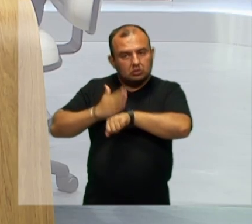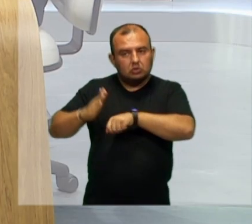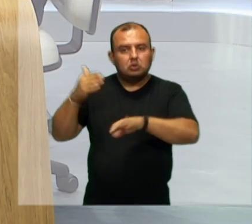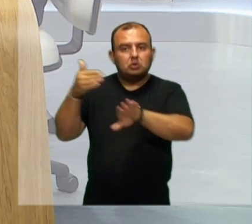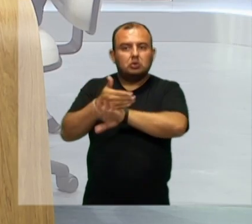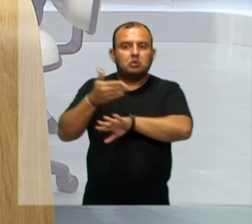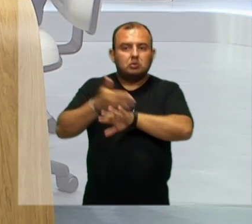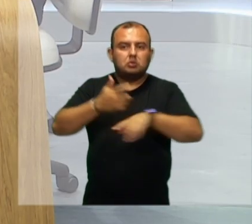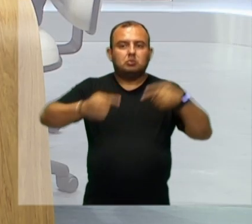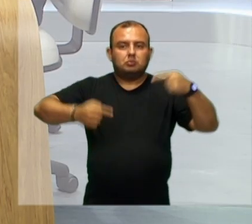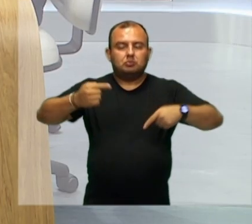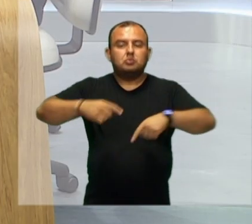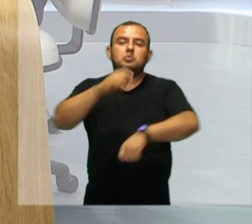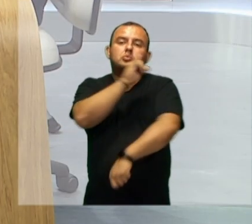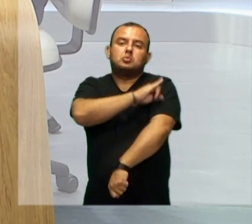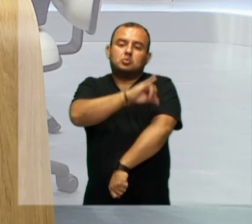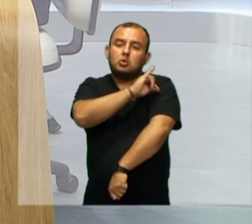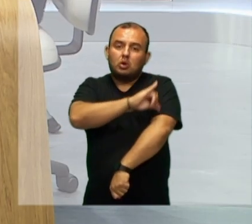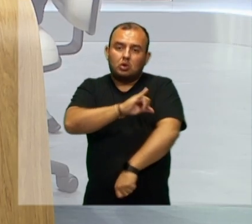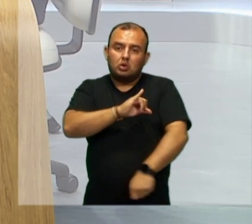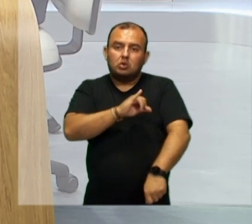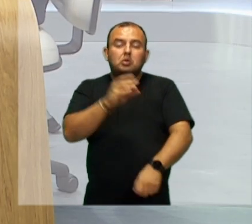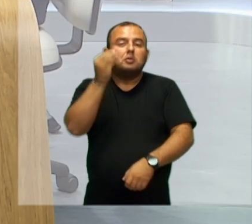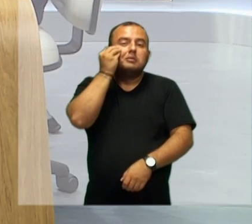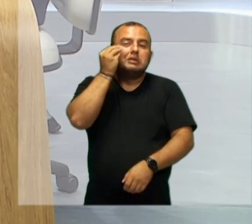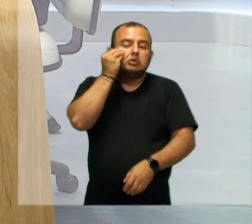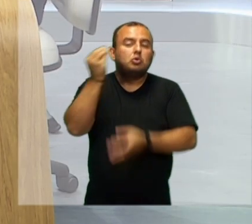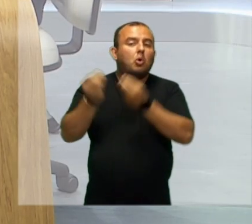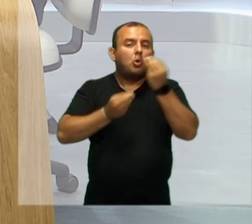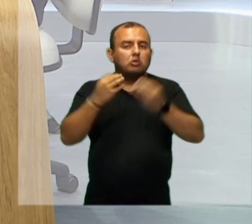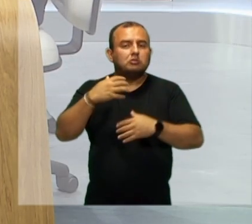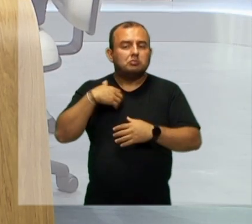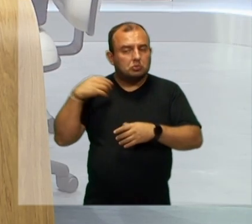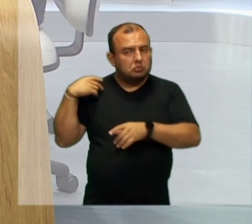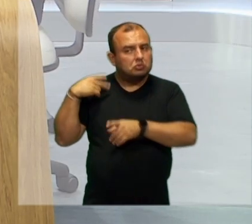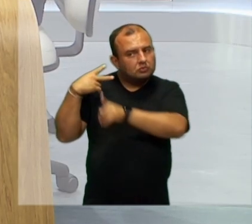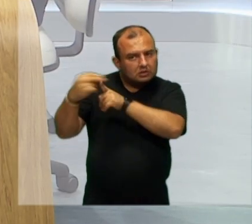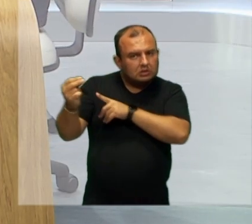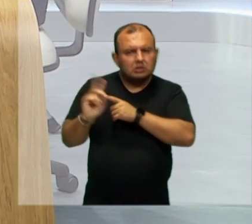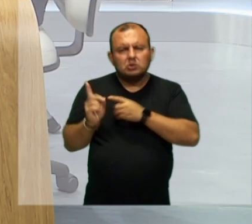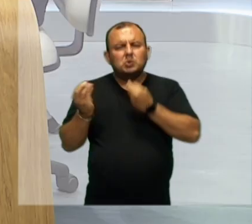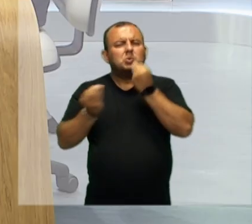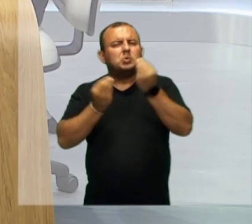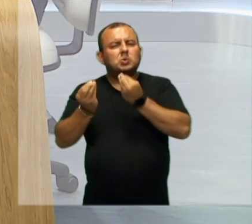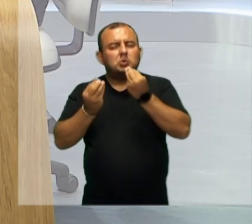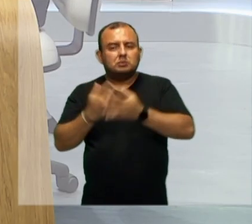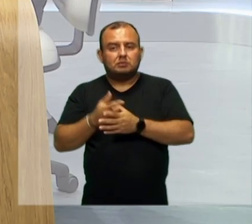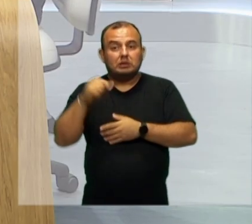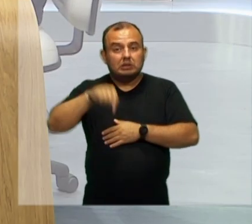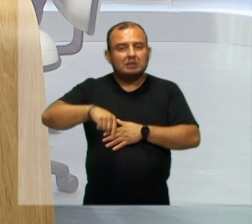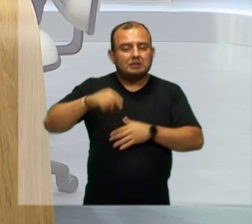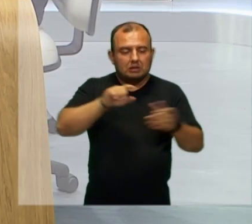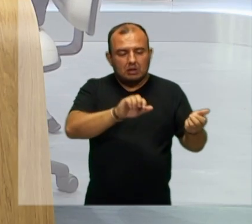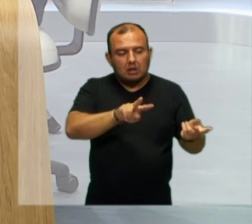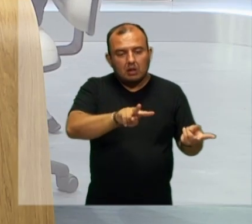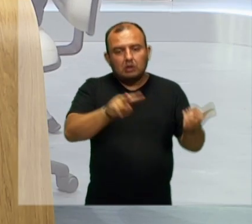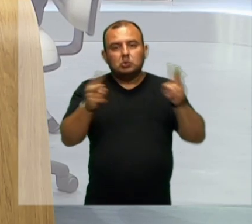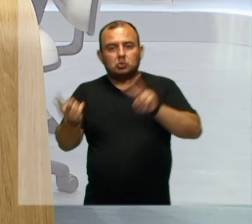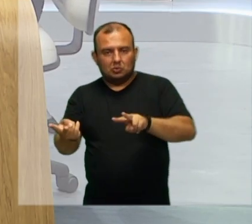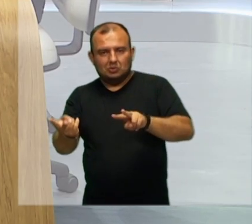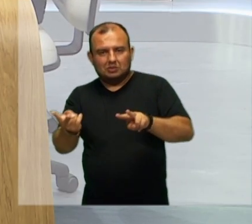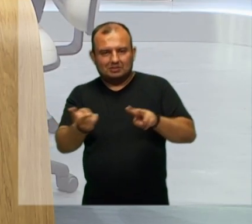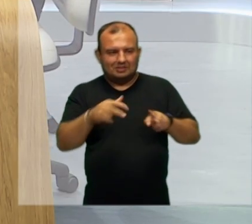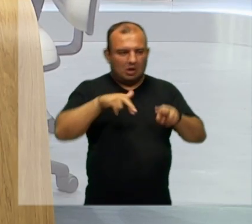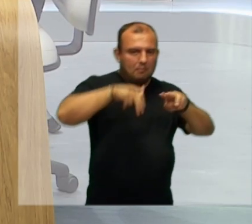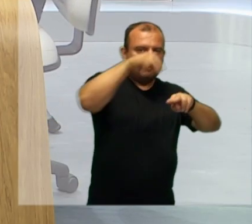participei de uma competição no Rio, a título de teste para ver como eu me sairia. Naquele momento ainda nessa fase de transição, ainda